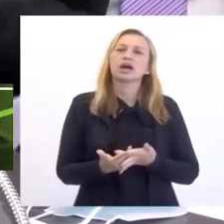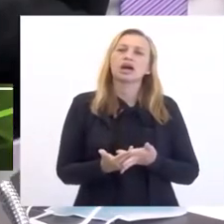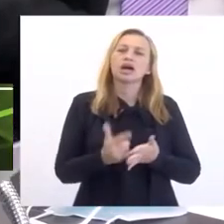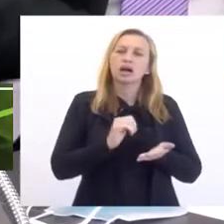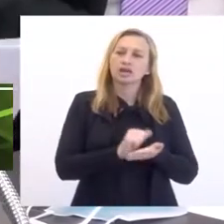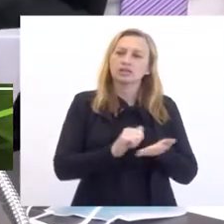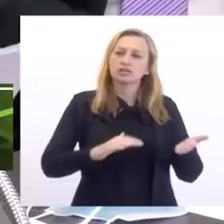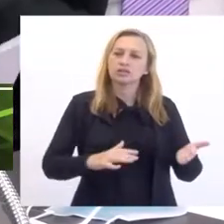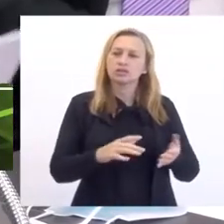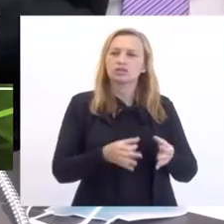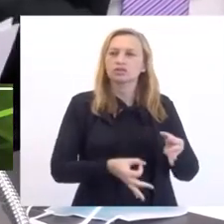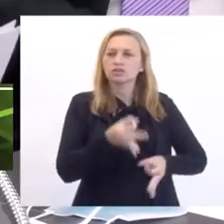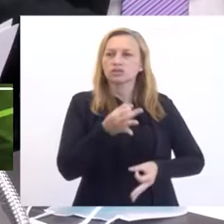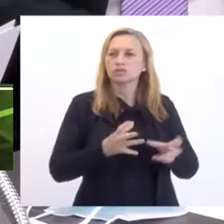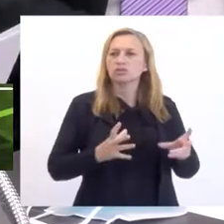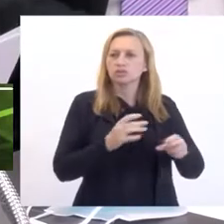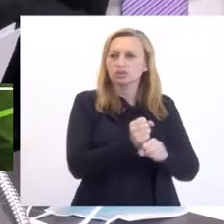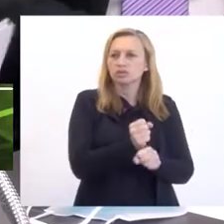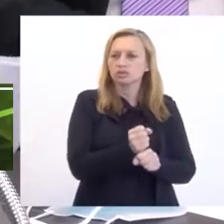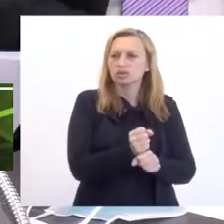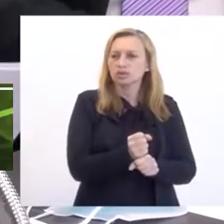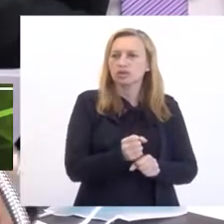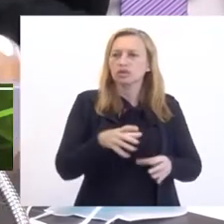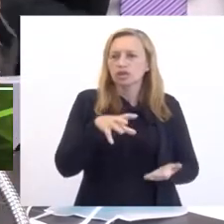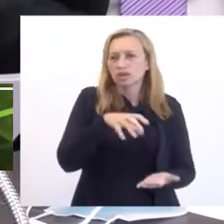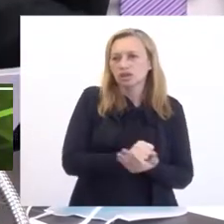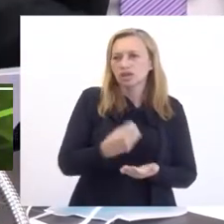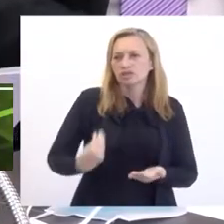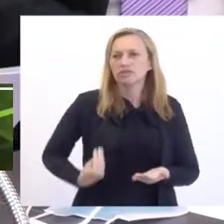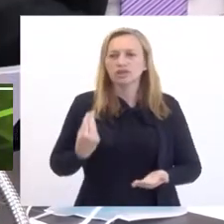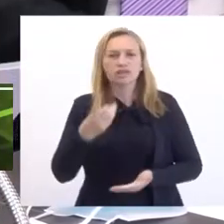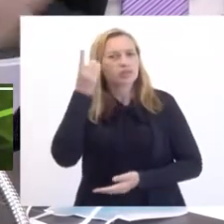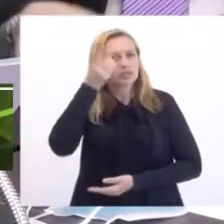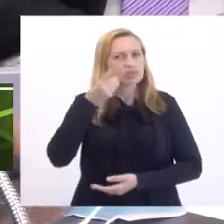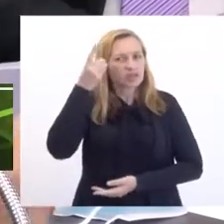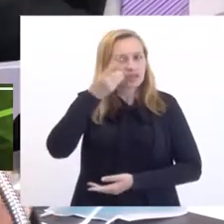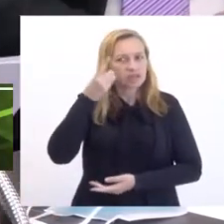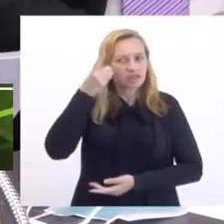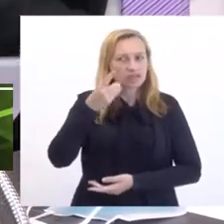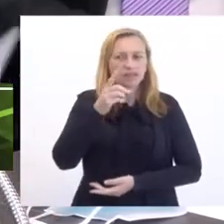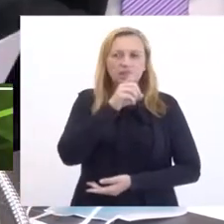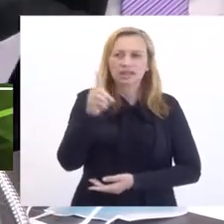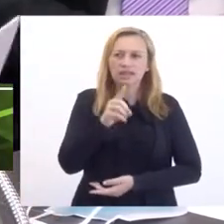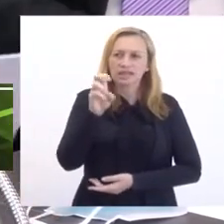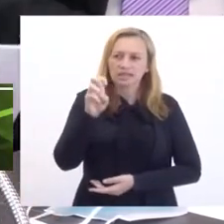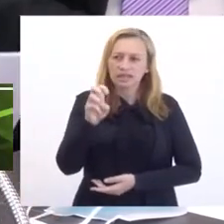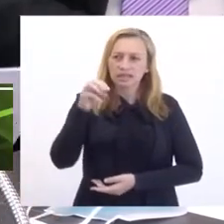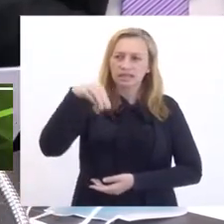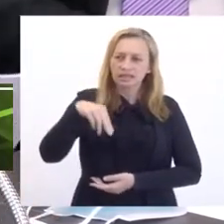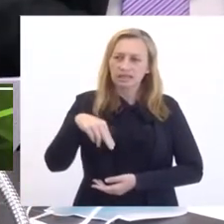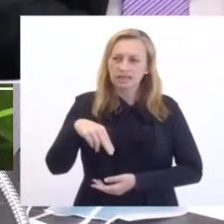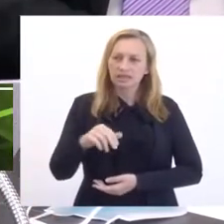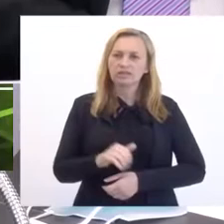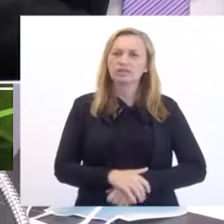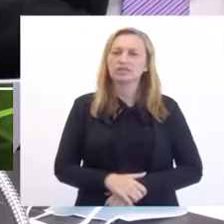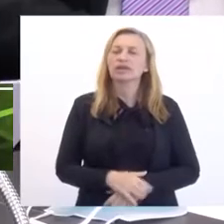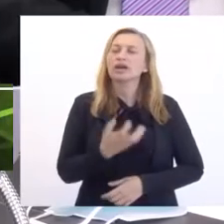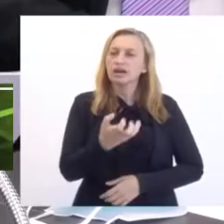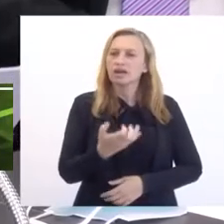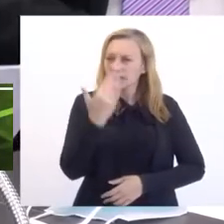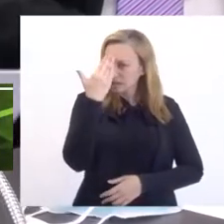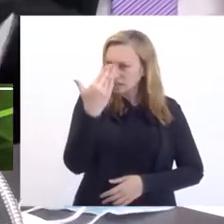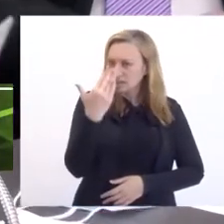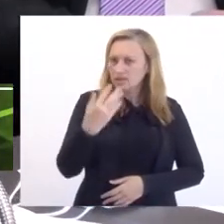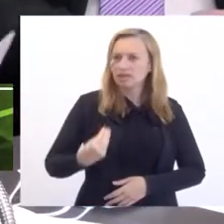do Tribunal durante o exercício 2020. Registrar a presença da deputada Zeitan. Quero